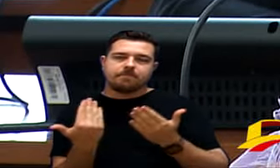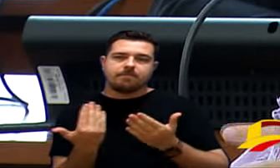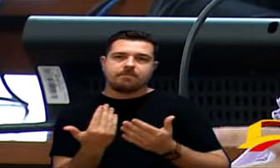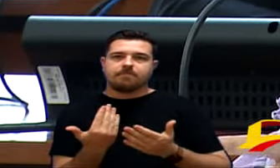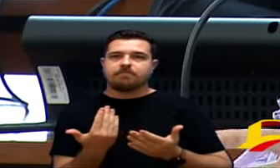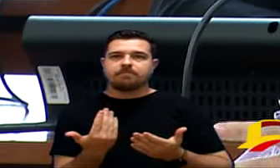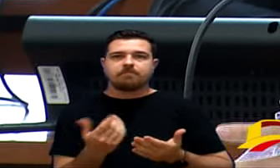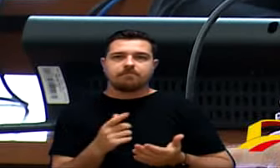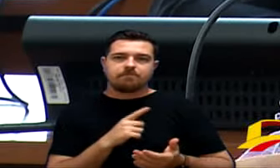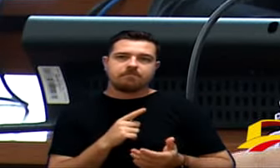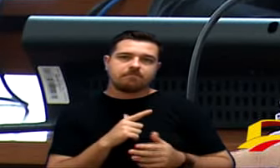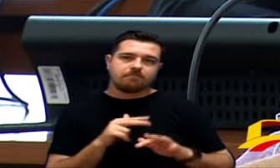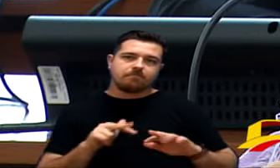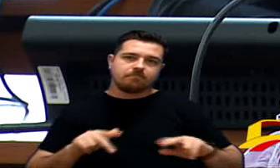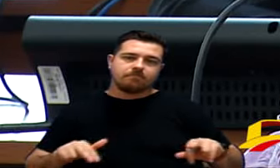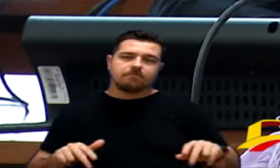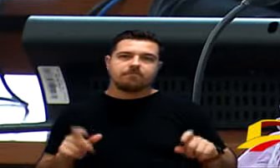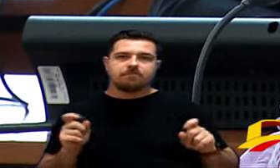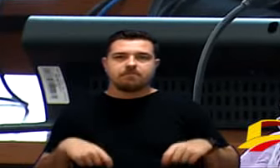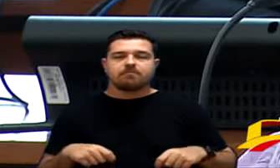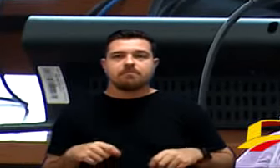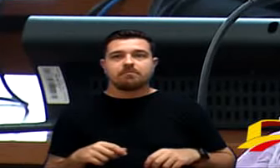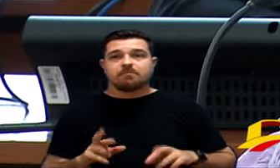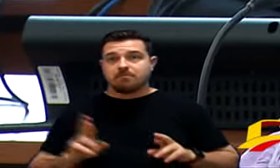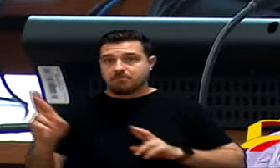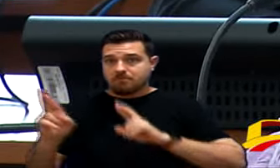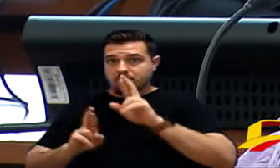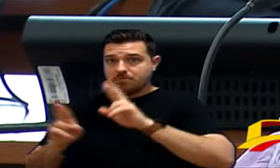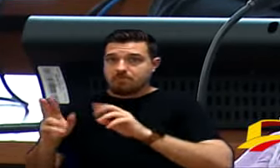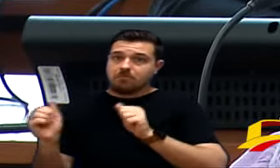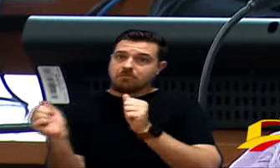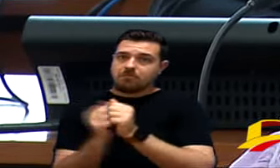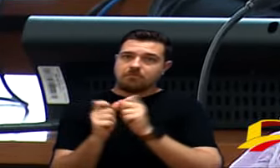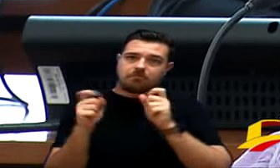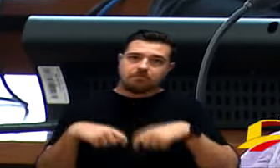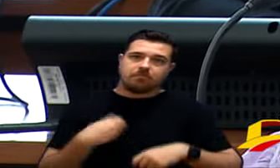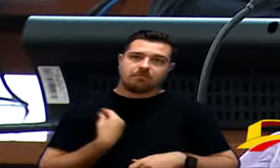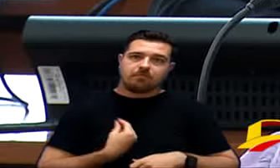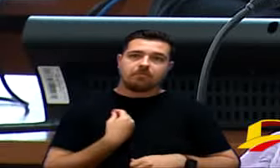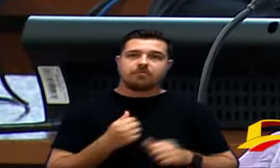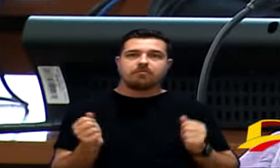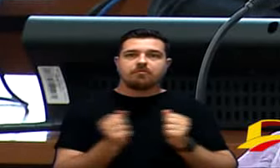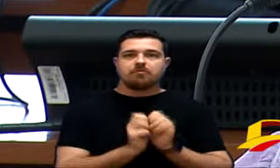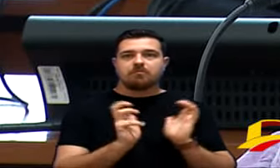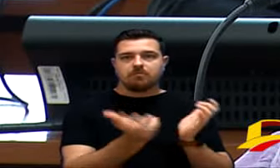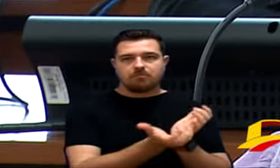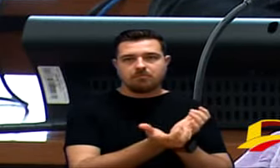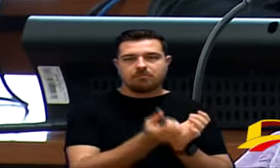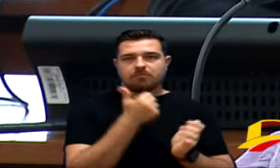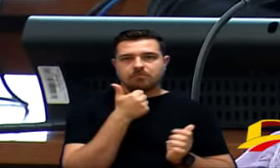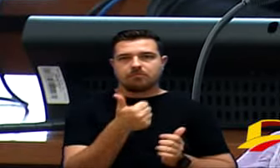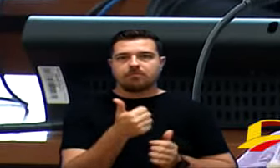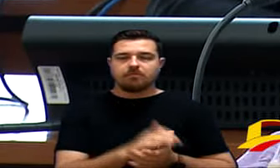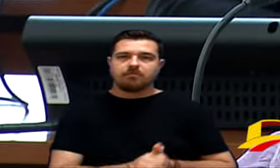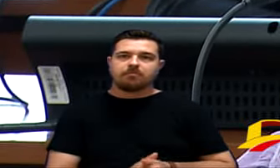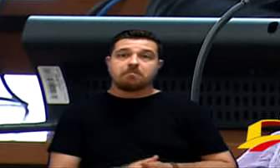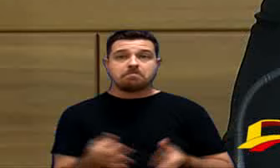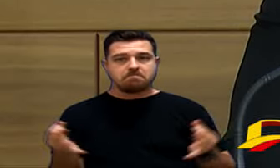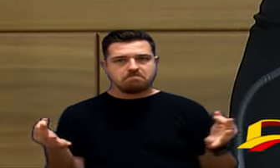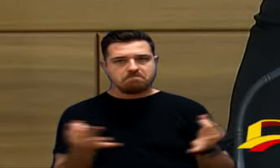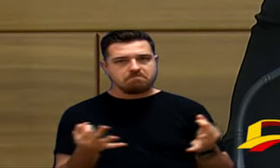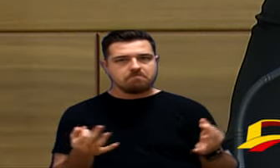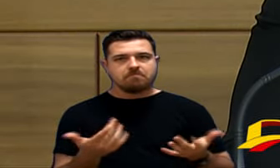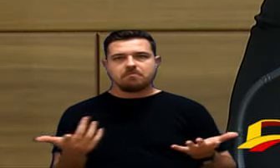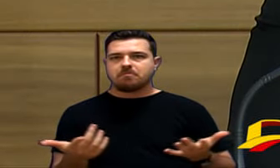algumas né algumas lideranças que estão nesse debate também pudesse participar dessa formação perfeito excelência